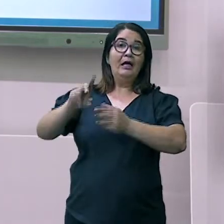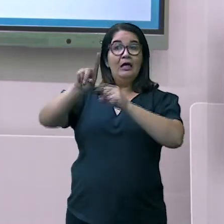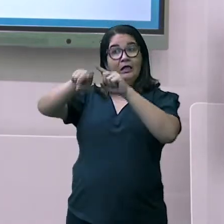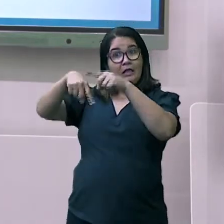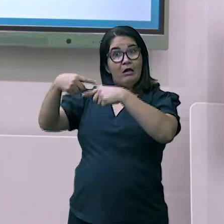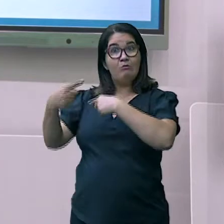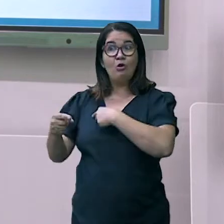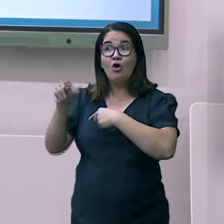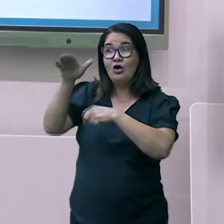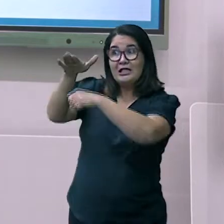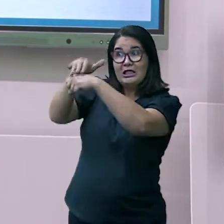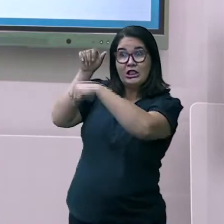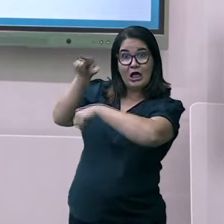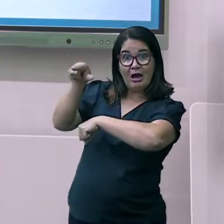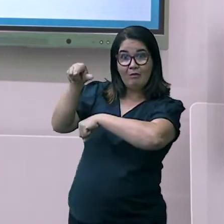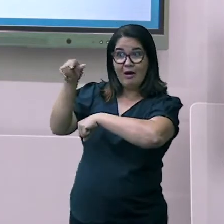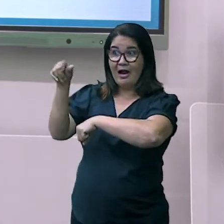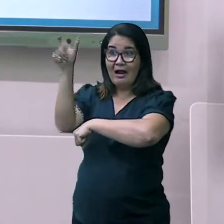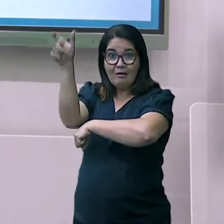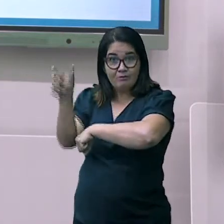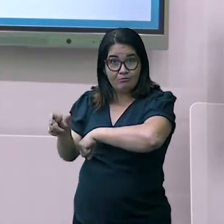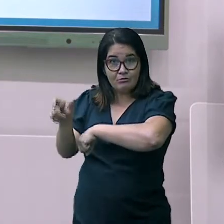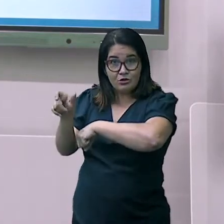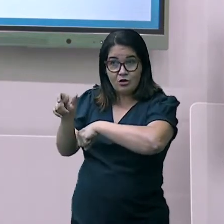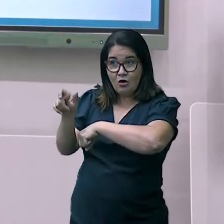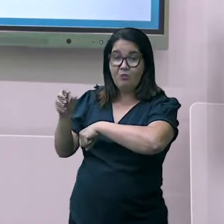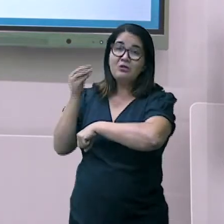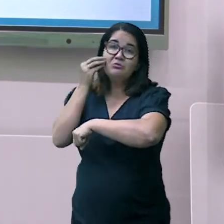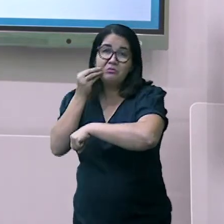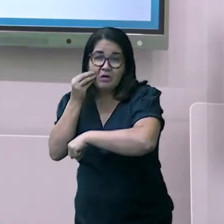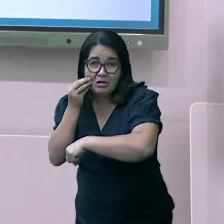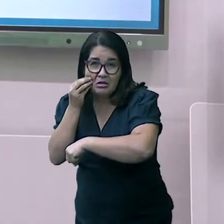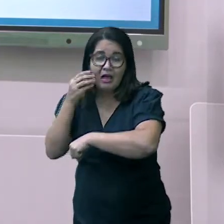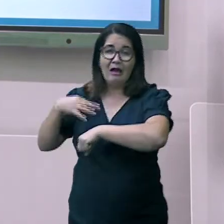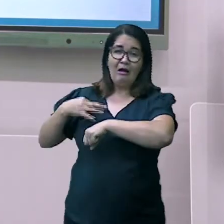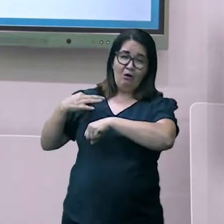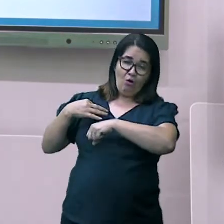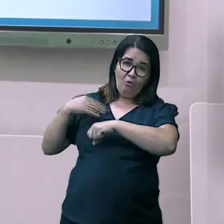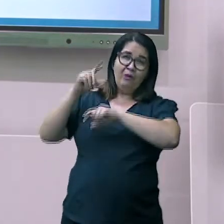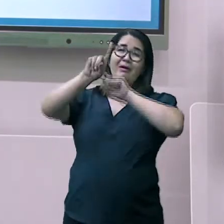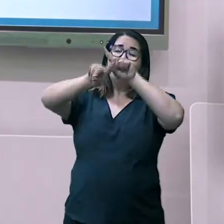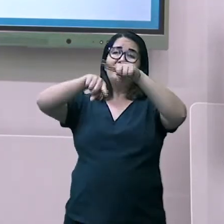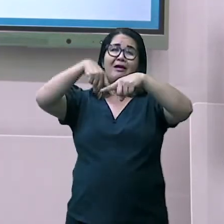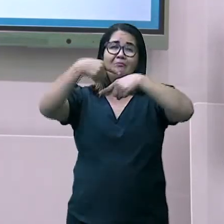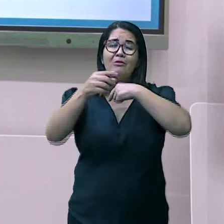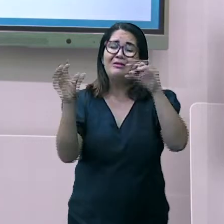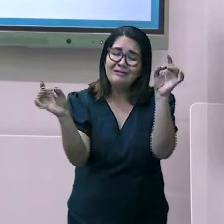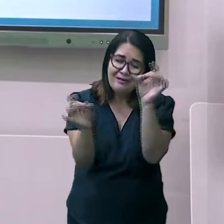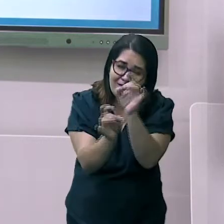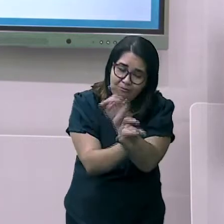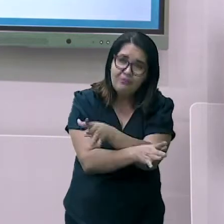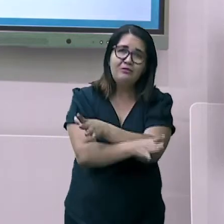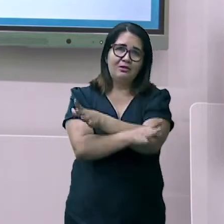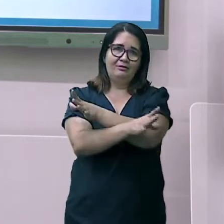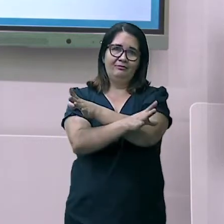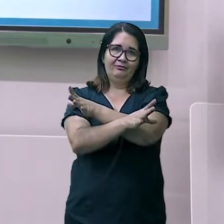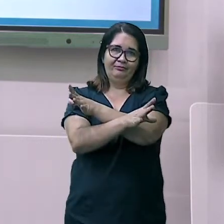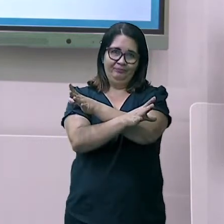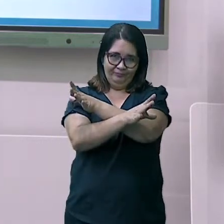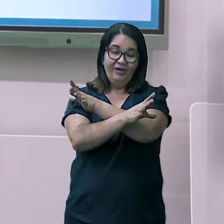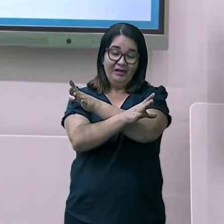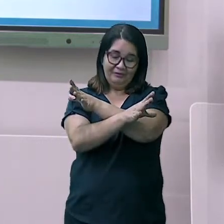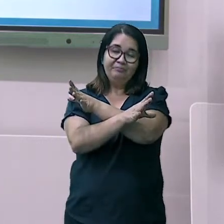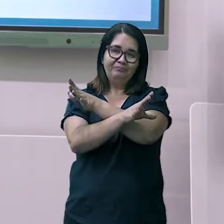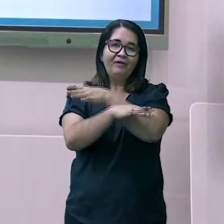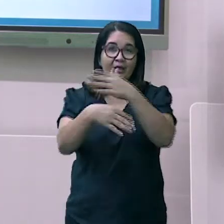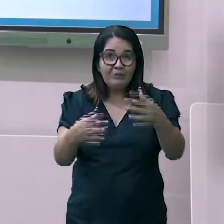os ajustes necessários e depois que isso tudo era feito, finalmente ele poderia entregar